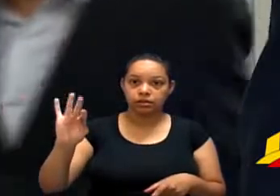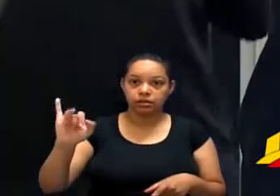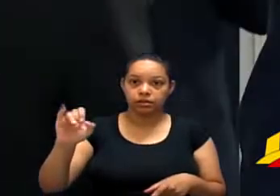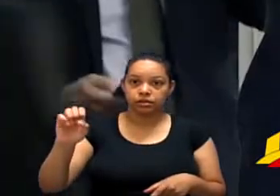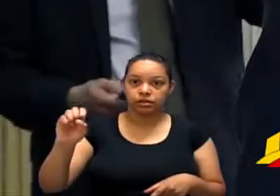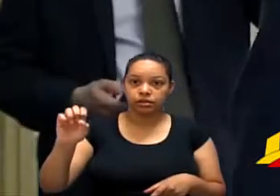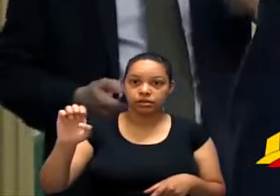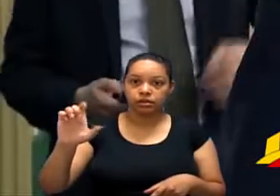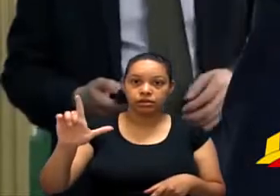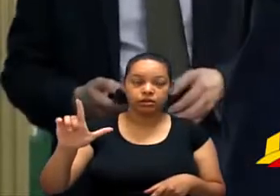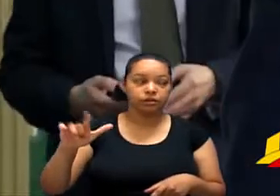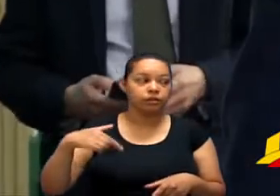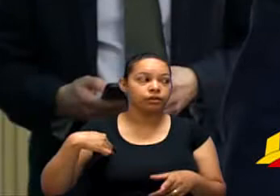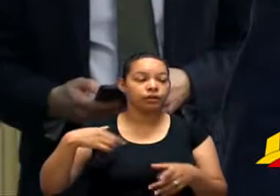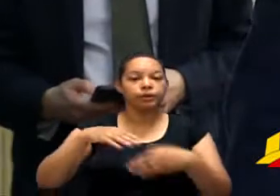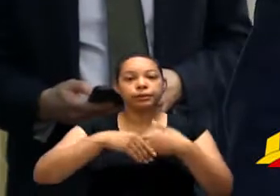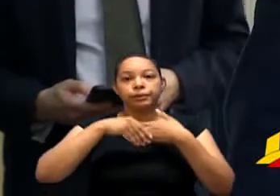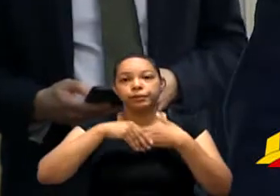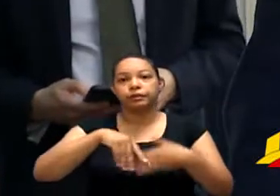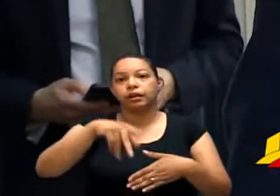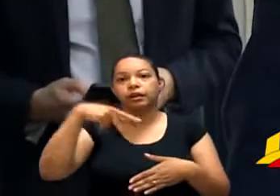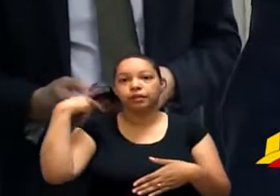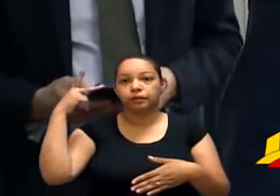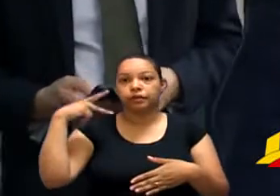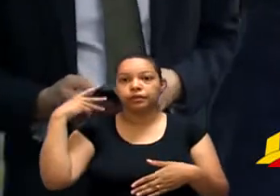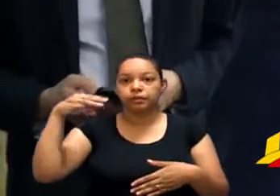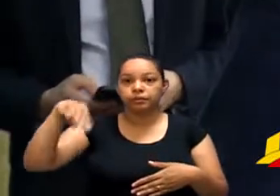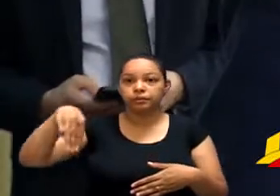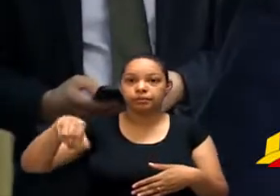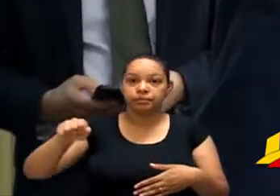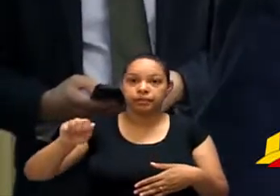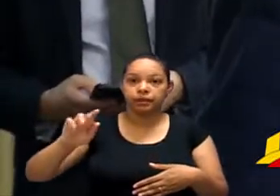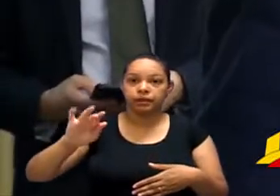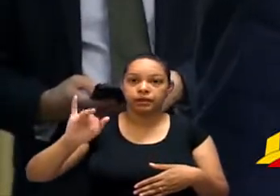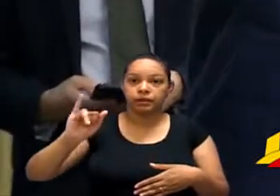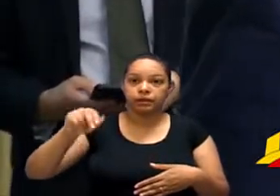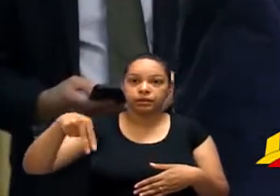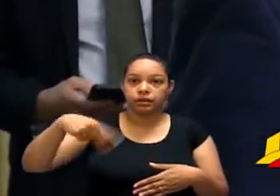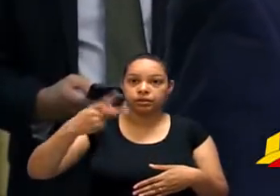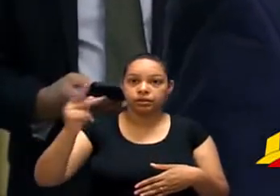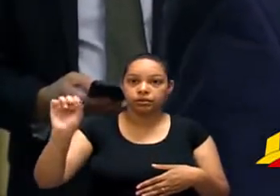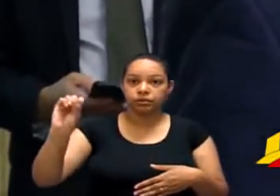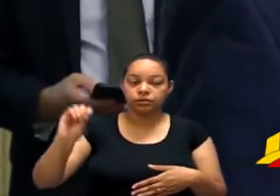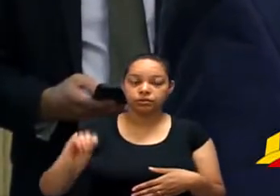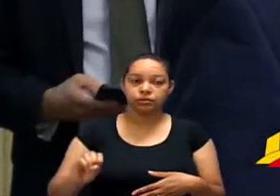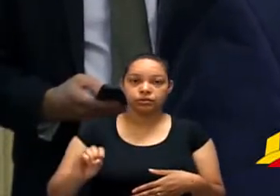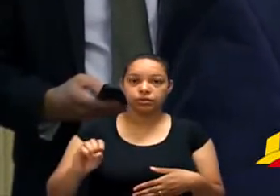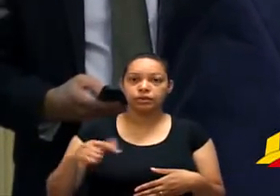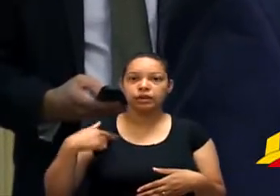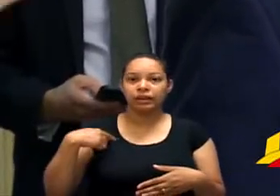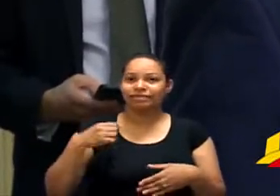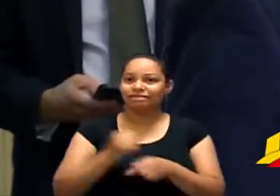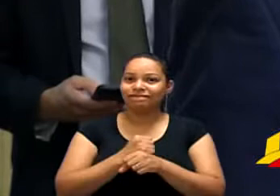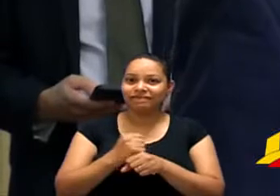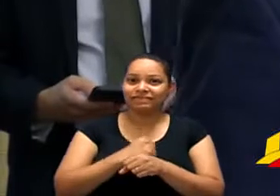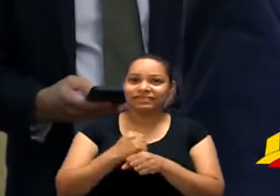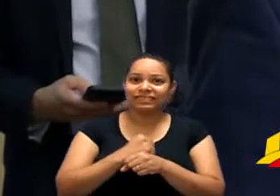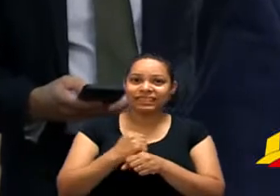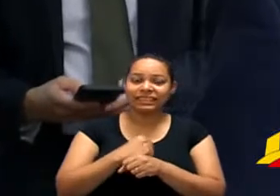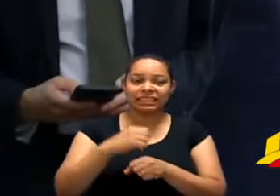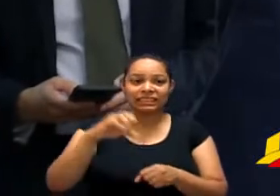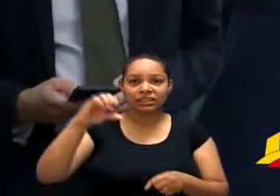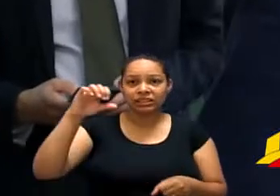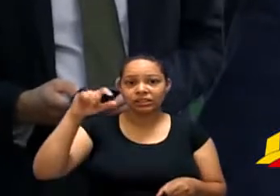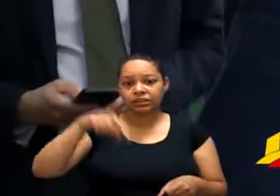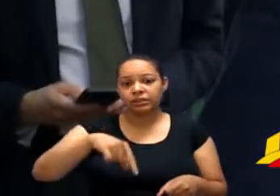Marte companheiro nosso que foi durante tantos anos aqui na Câmara Municipal de Sorocaba uma vida toda né